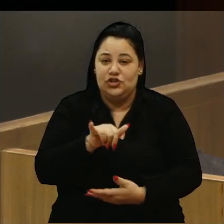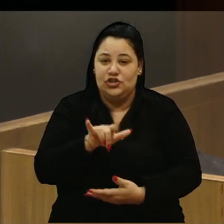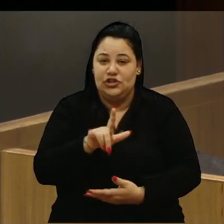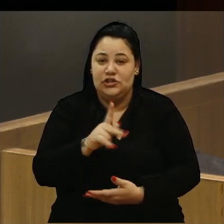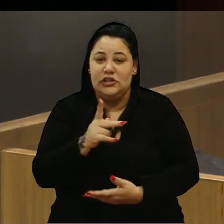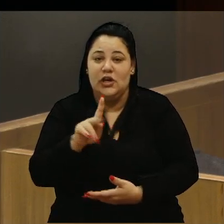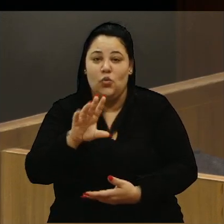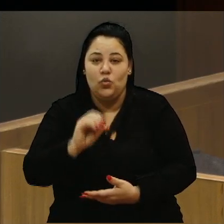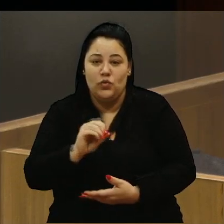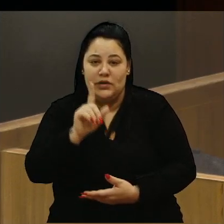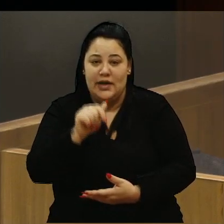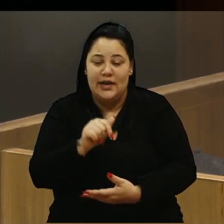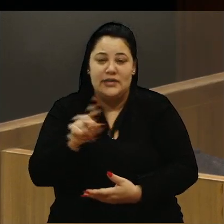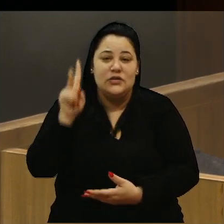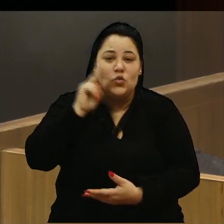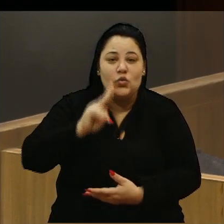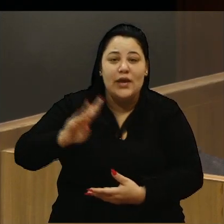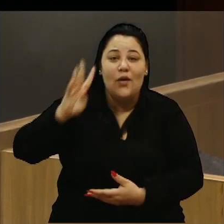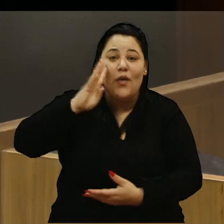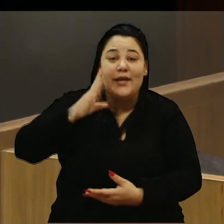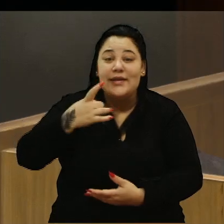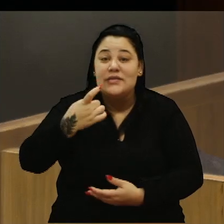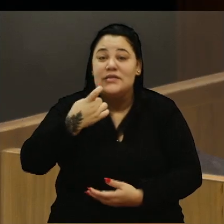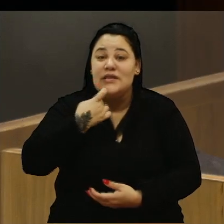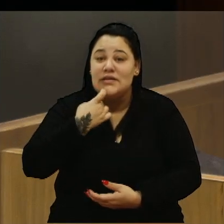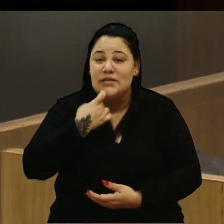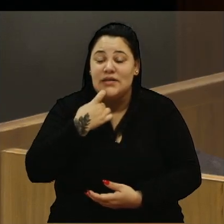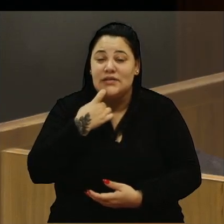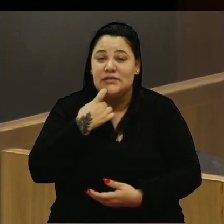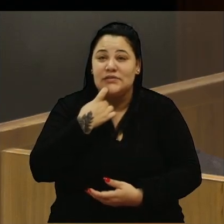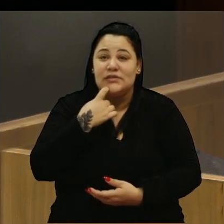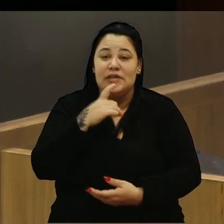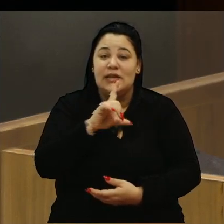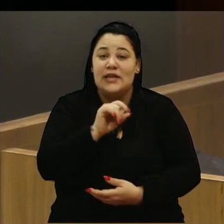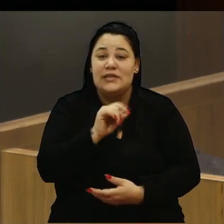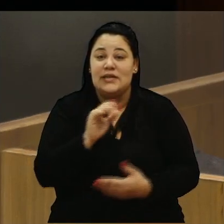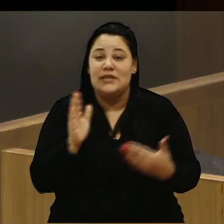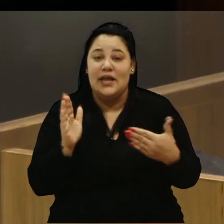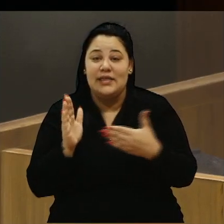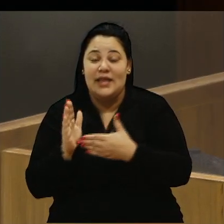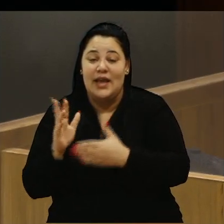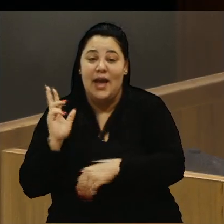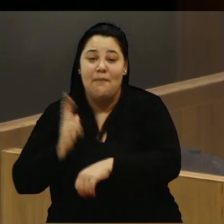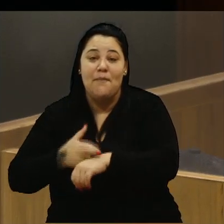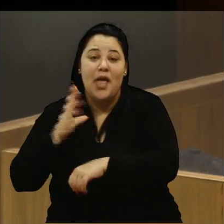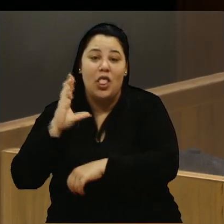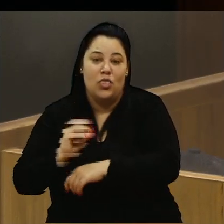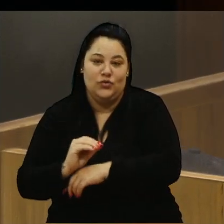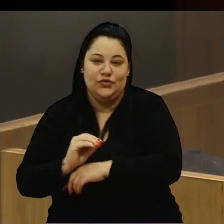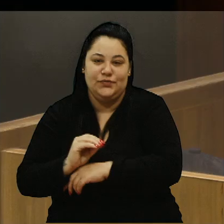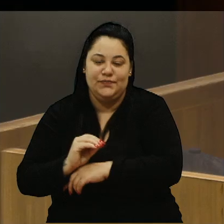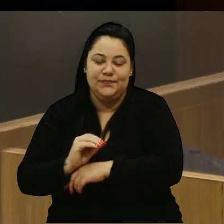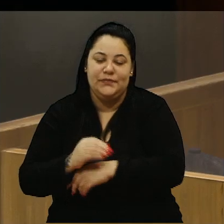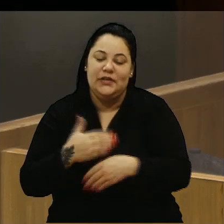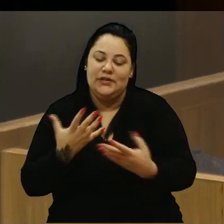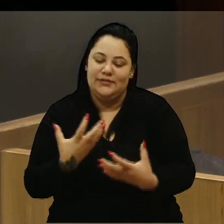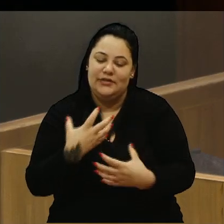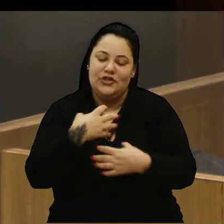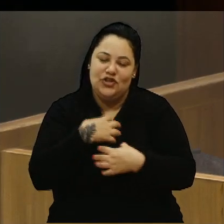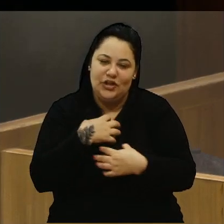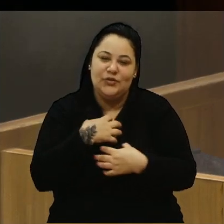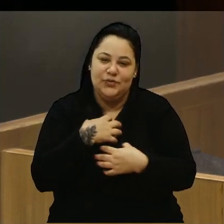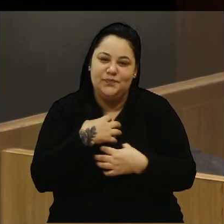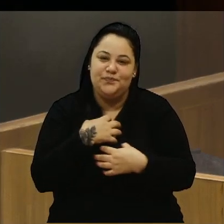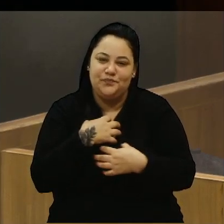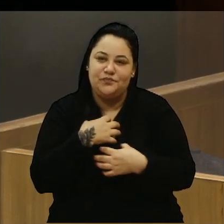na segunda, na quarta e na sexta, das 10 à meia-noite. Foi assim, então, com essa visão que